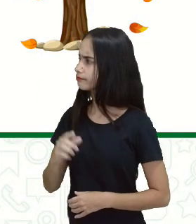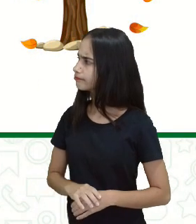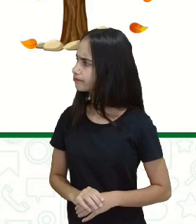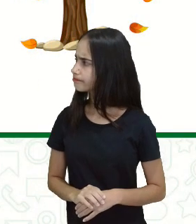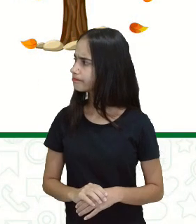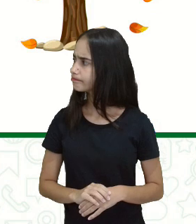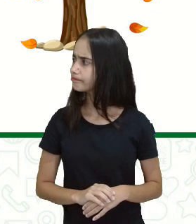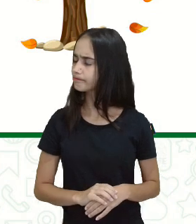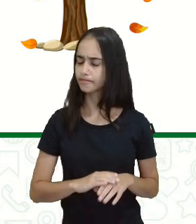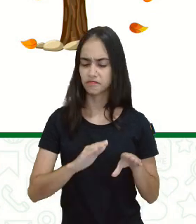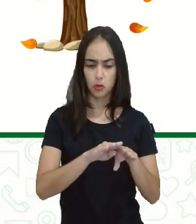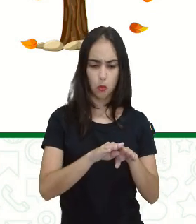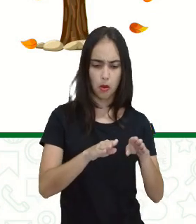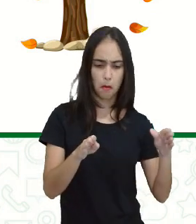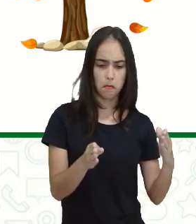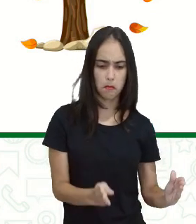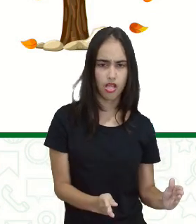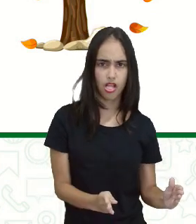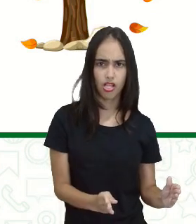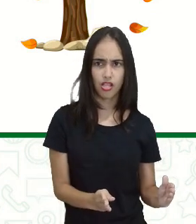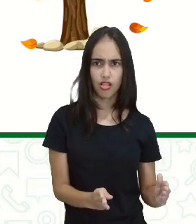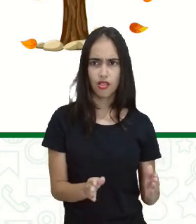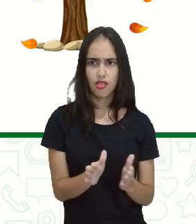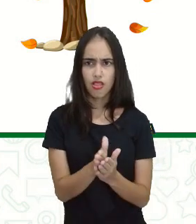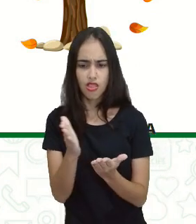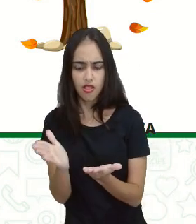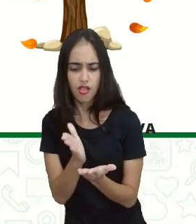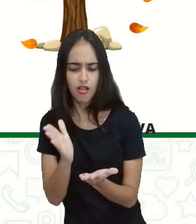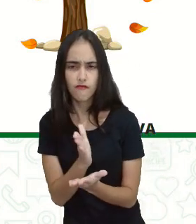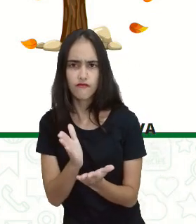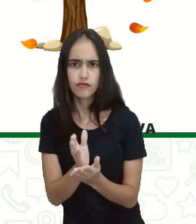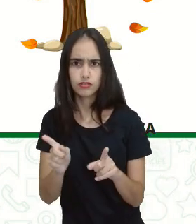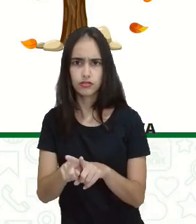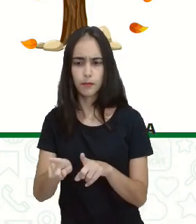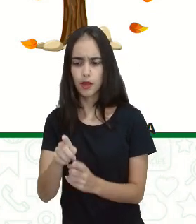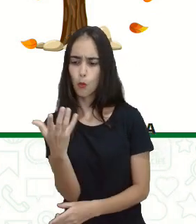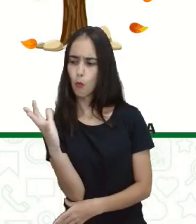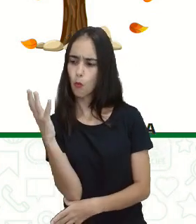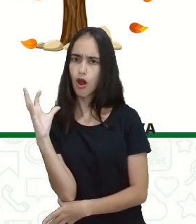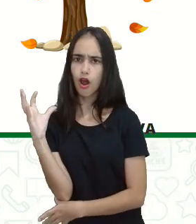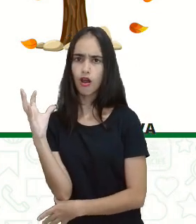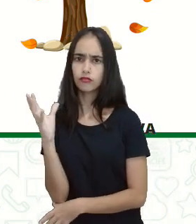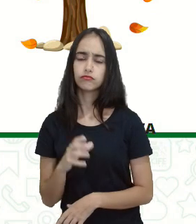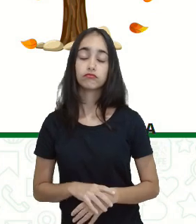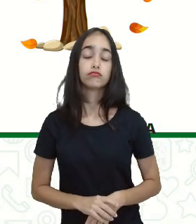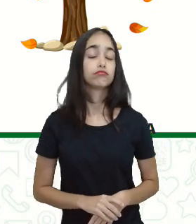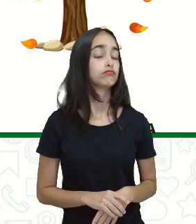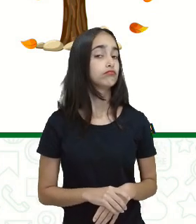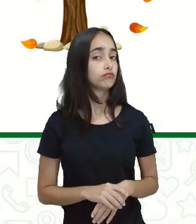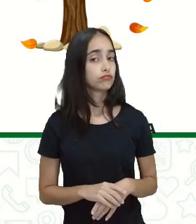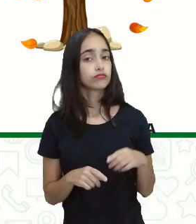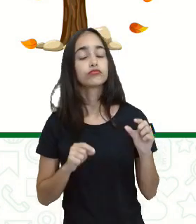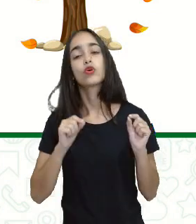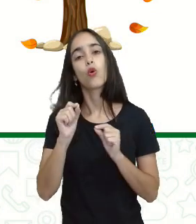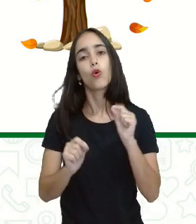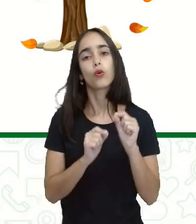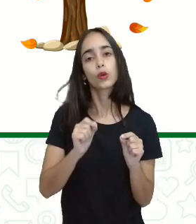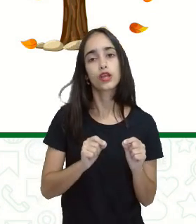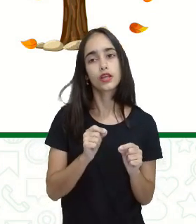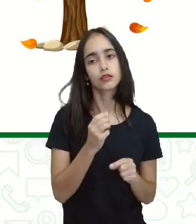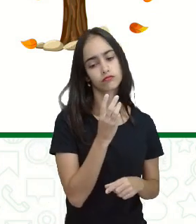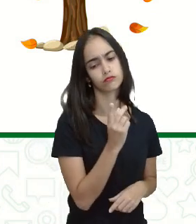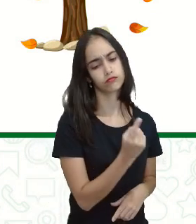mesa, livros e uma árvore. O que será que essas imagens aí,